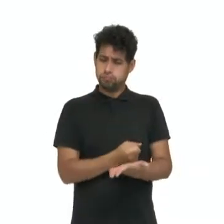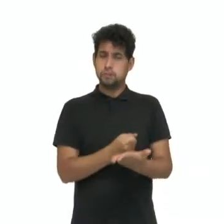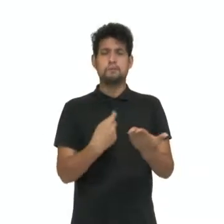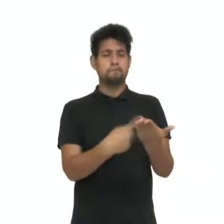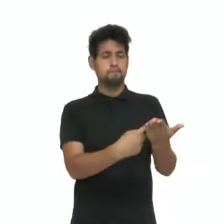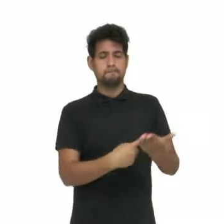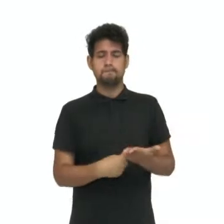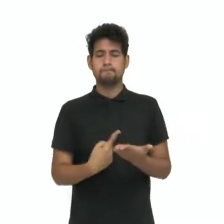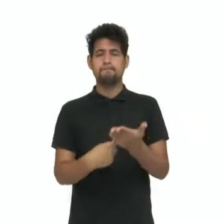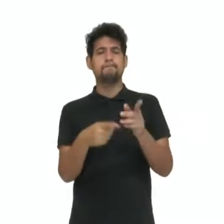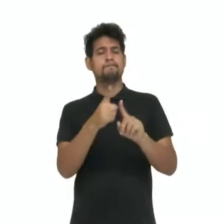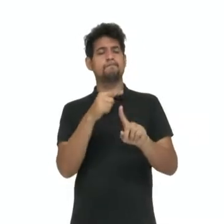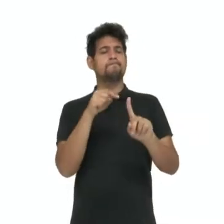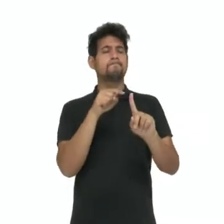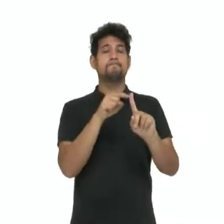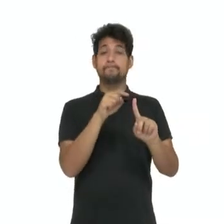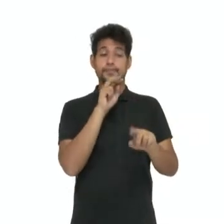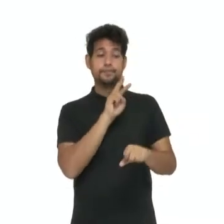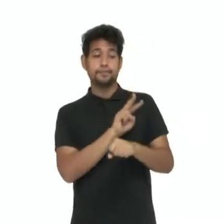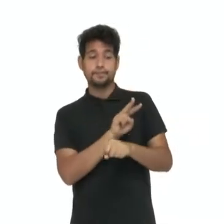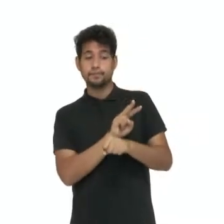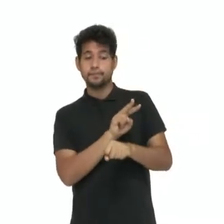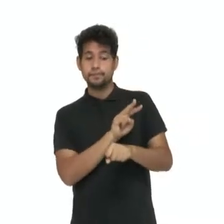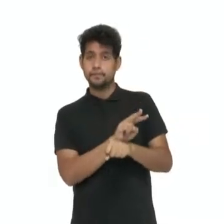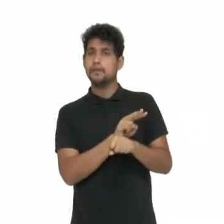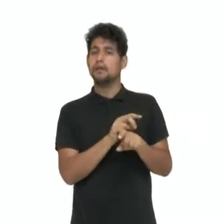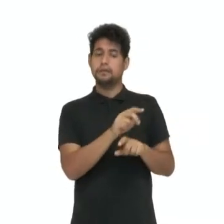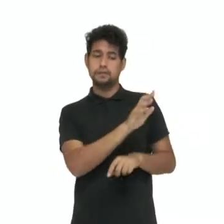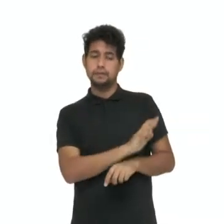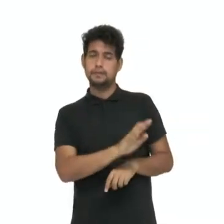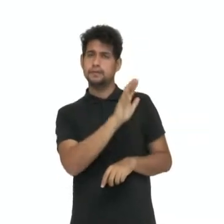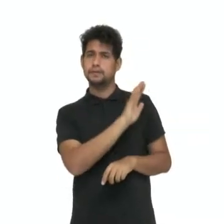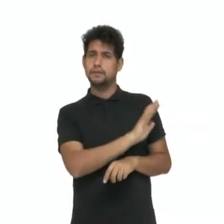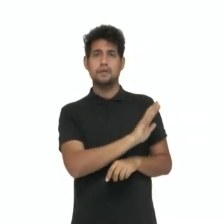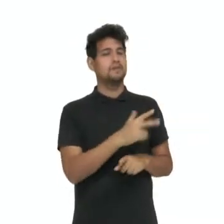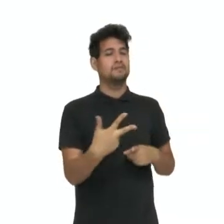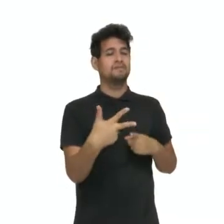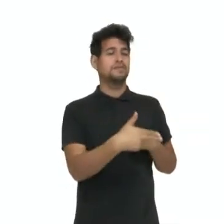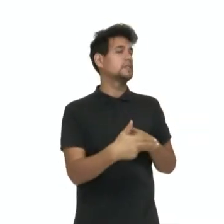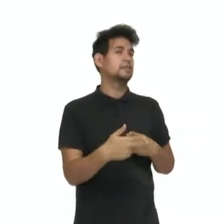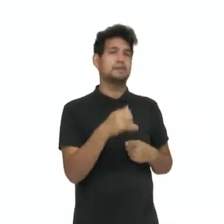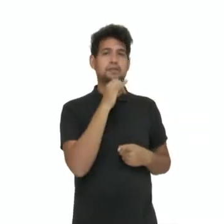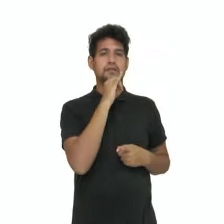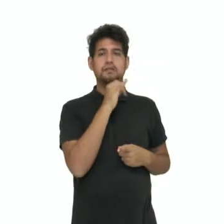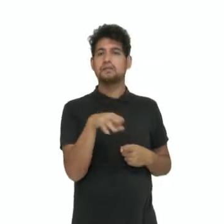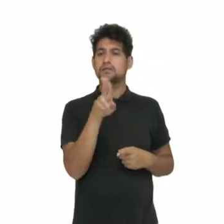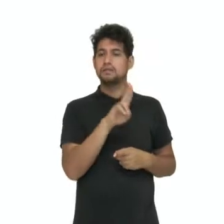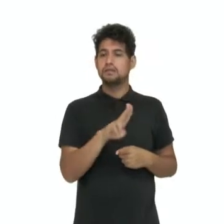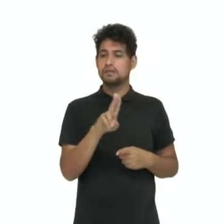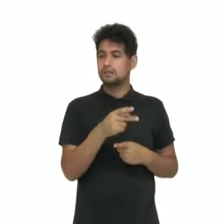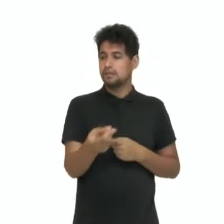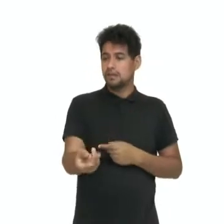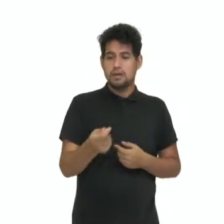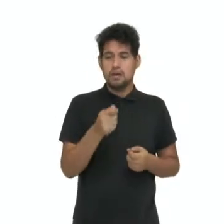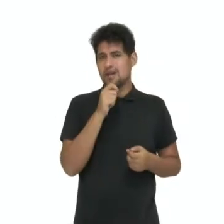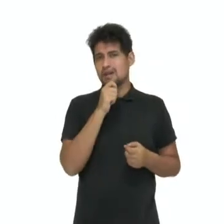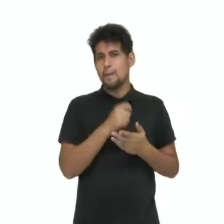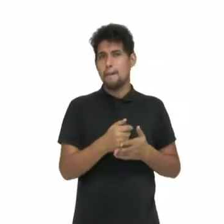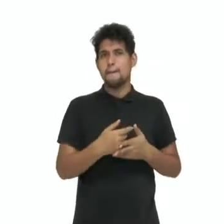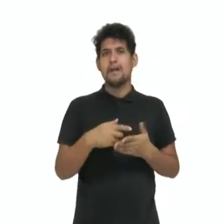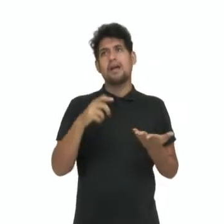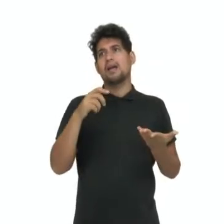o intuito, então, de preservar, né, essa região, proibindo, por exemplo, o quê? A exploração dos recursos minerais, como